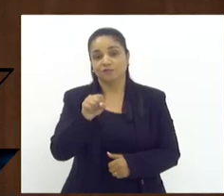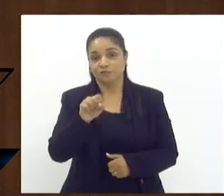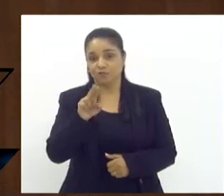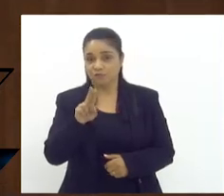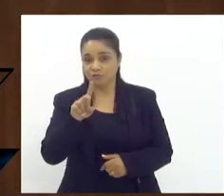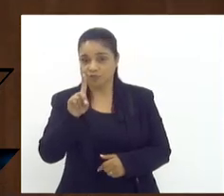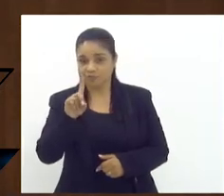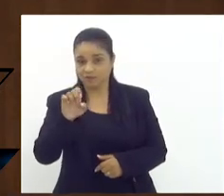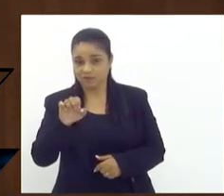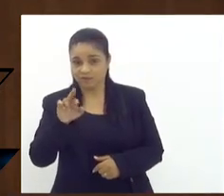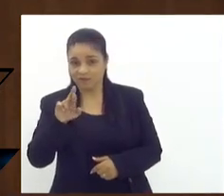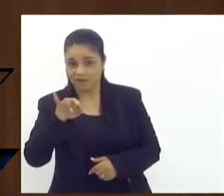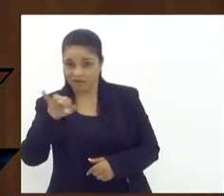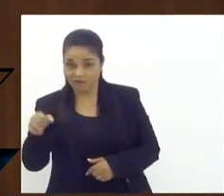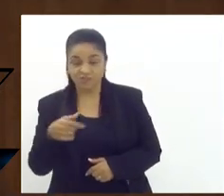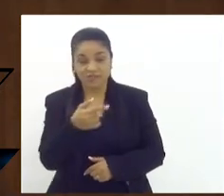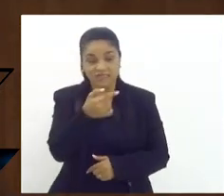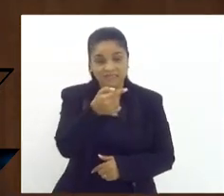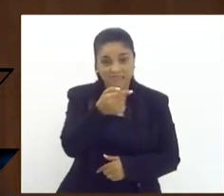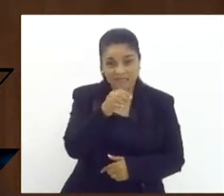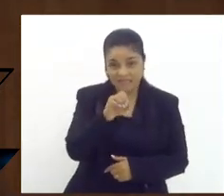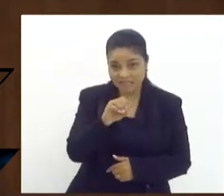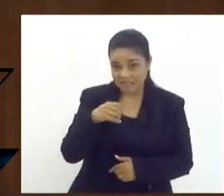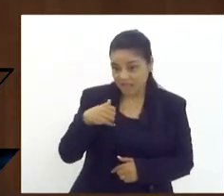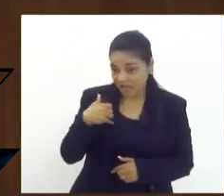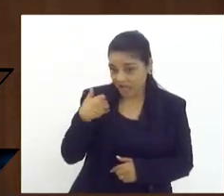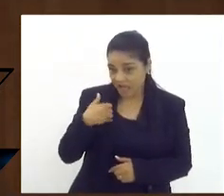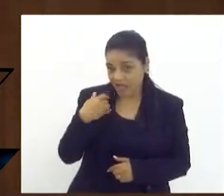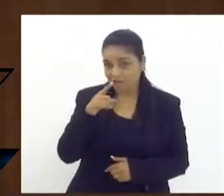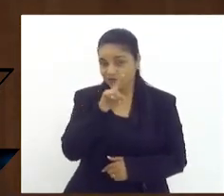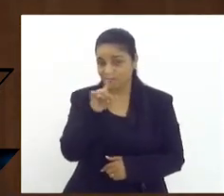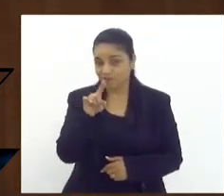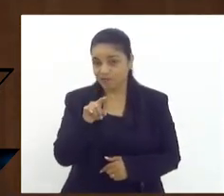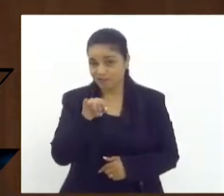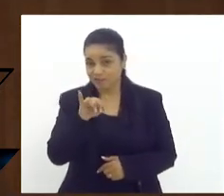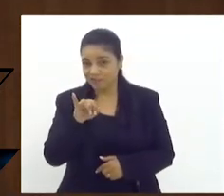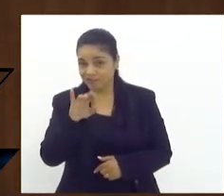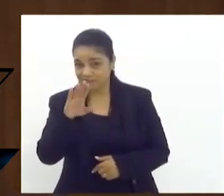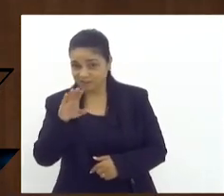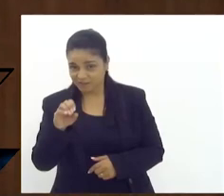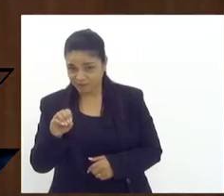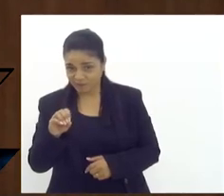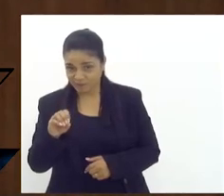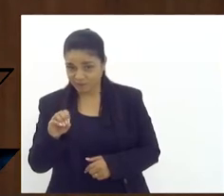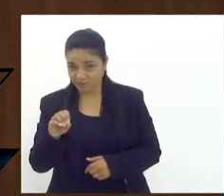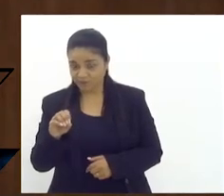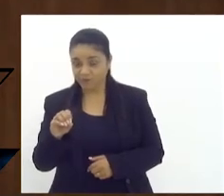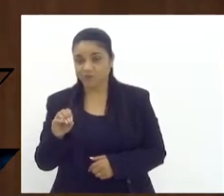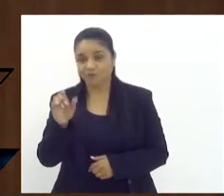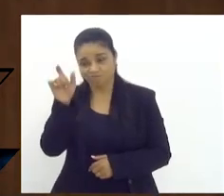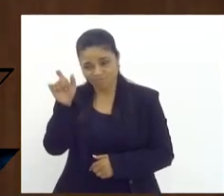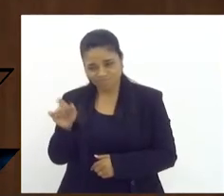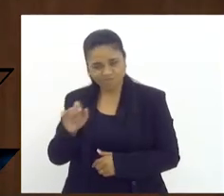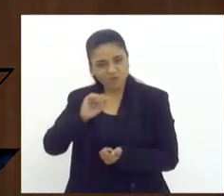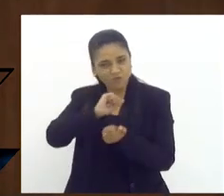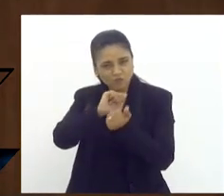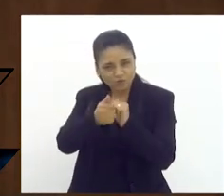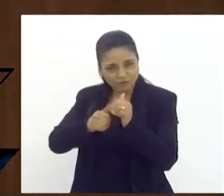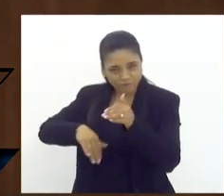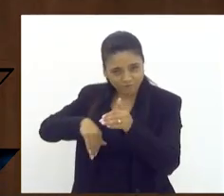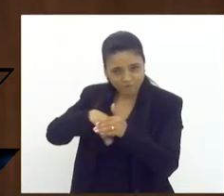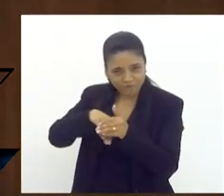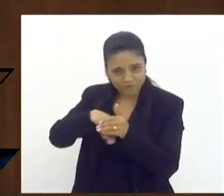de Arthur Coimbra o Zico o governador Cláudio